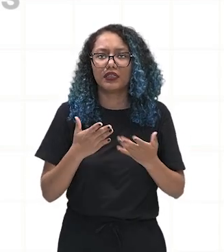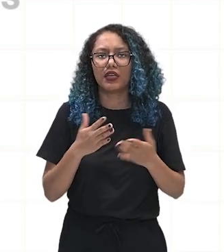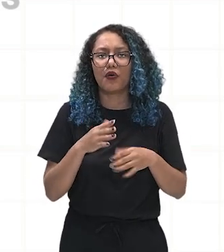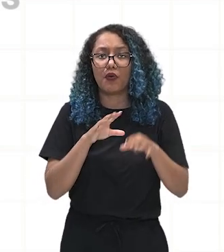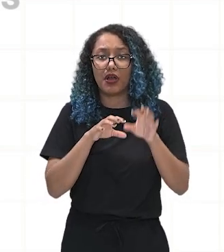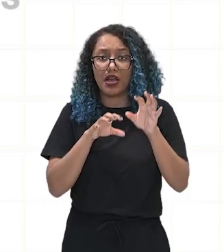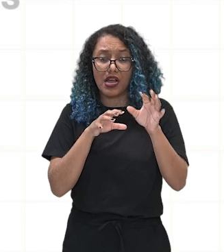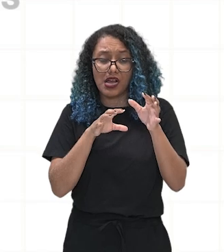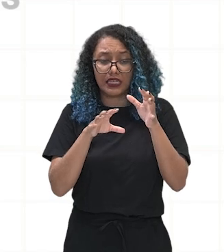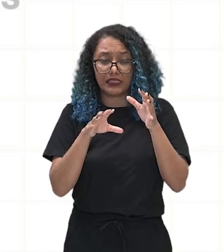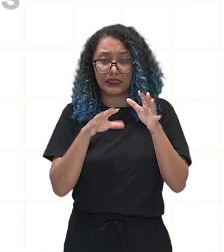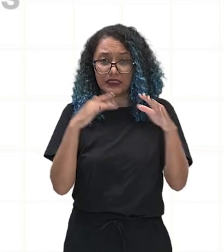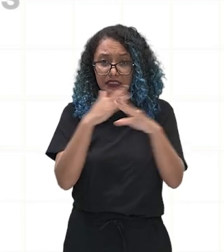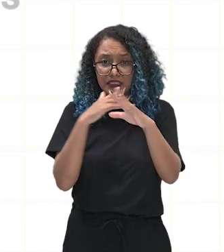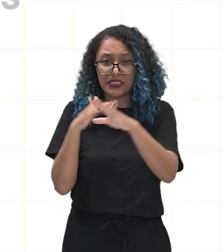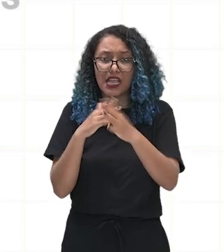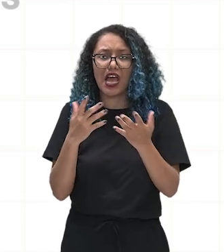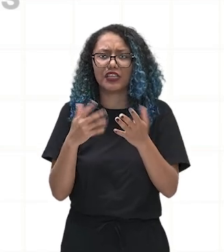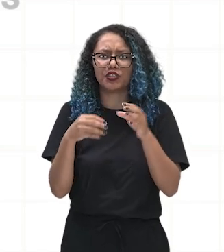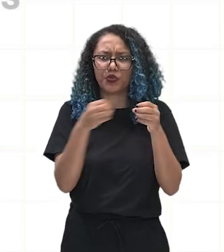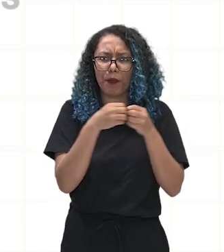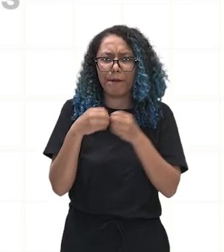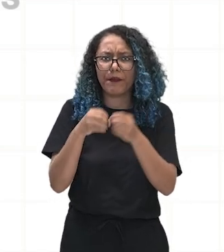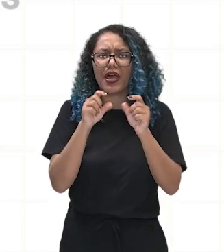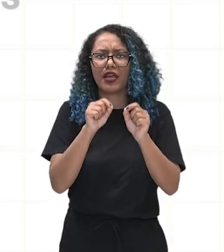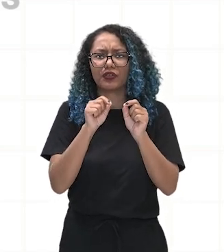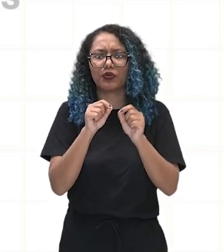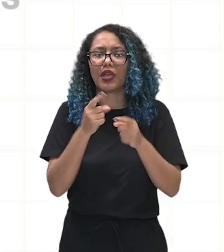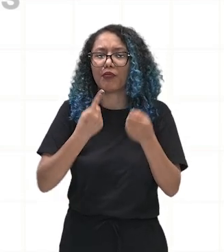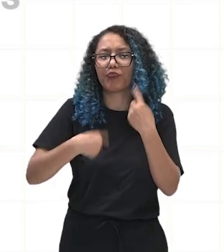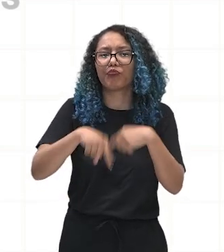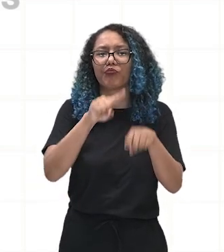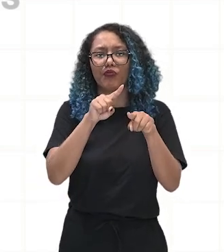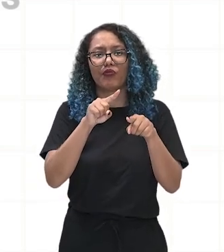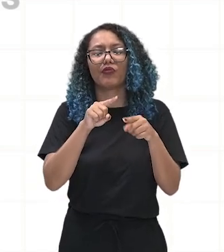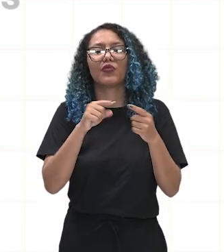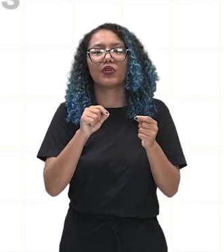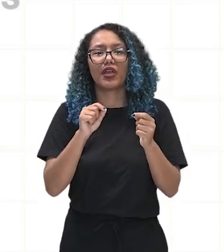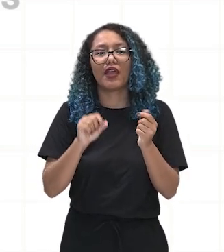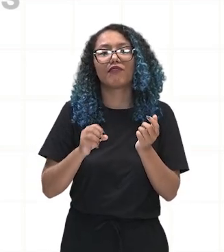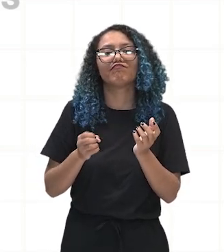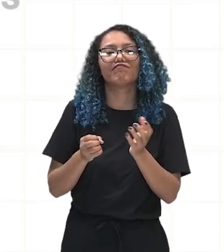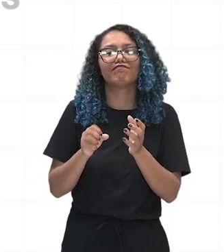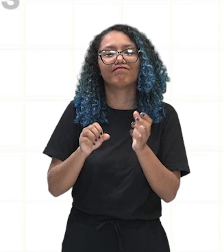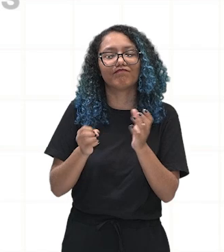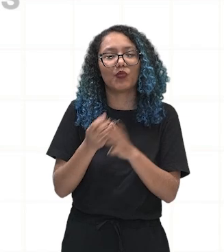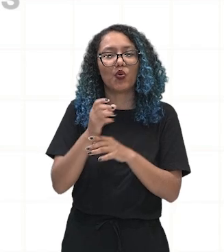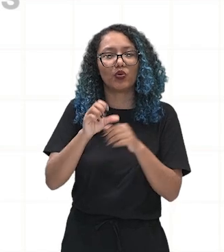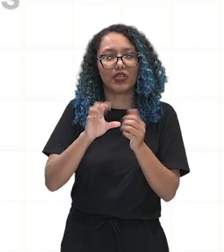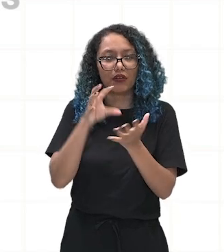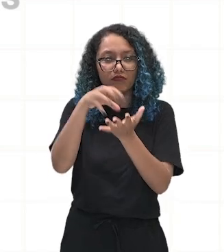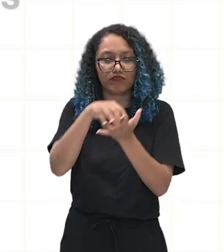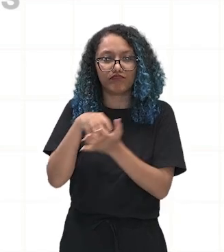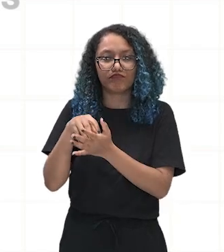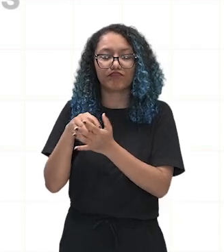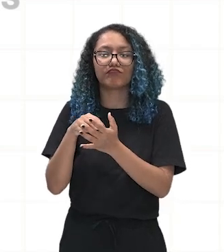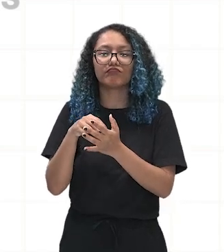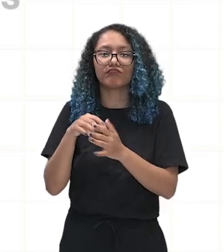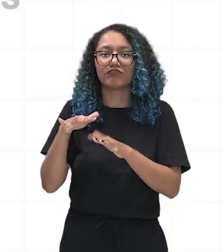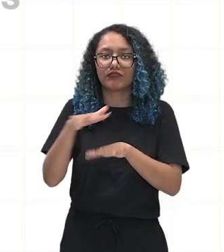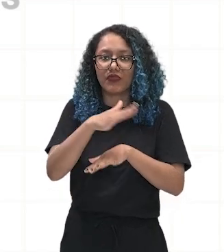prosperavam, tornando-se centros importantes de comércio e cultura. Elas eram lugares onde pessoas